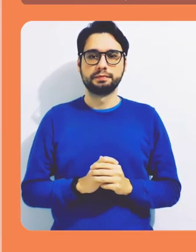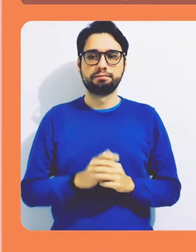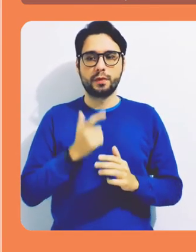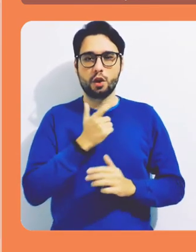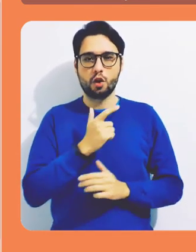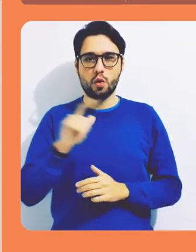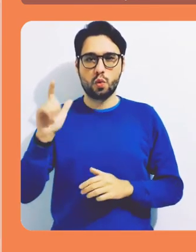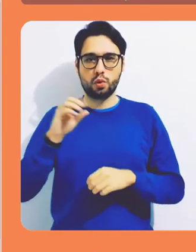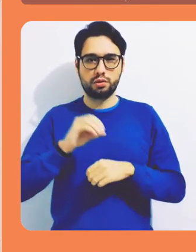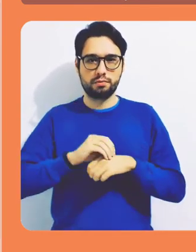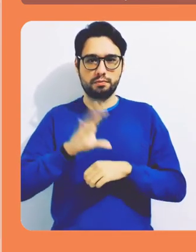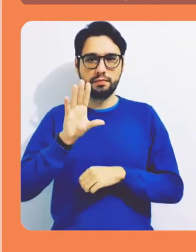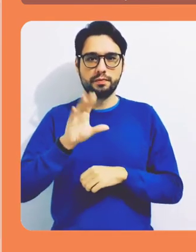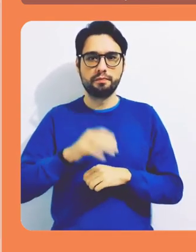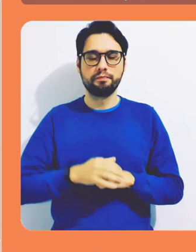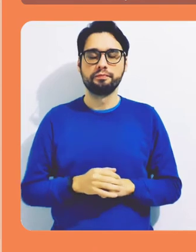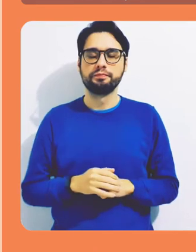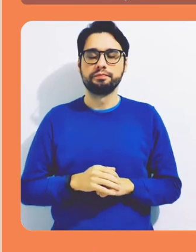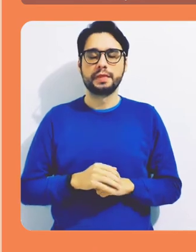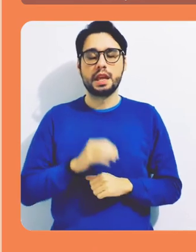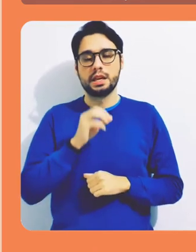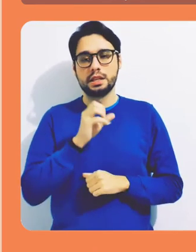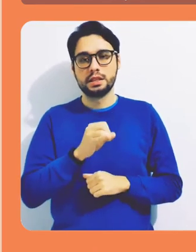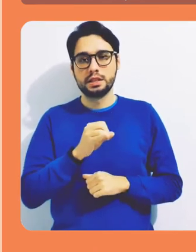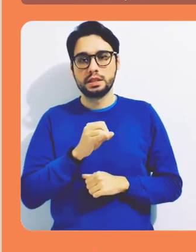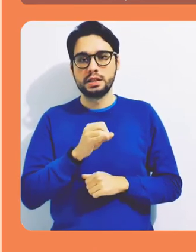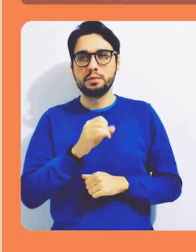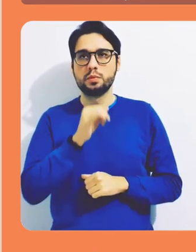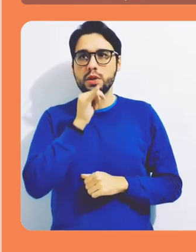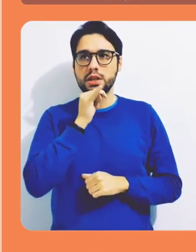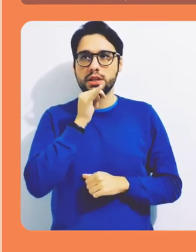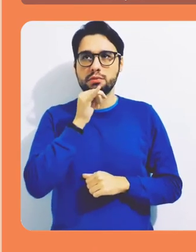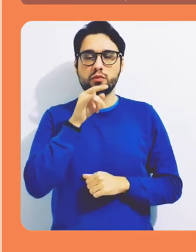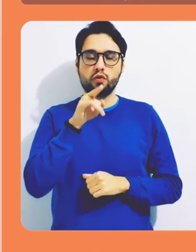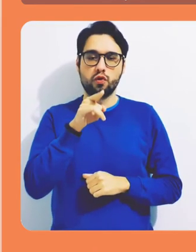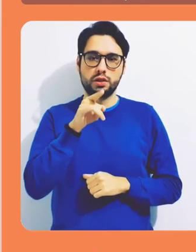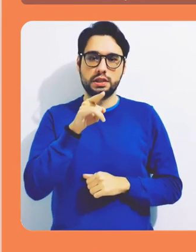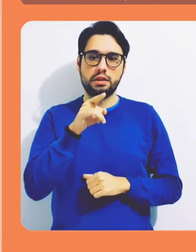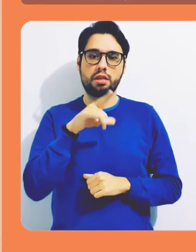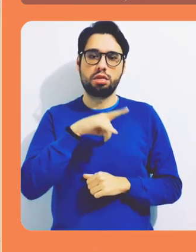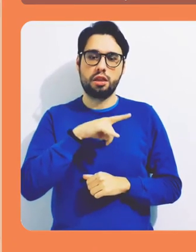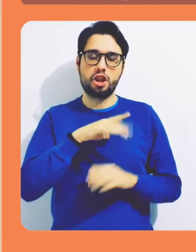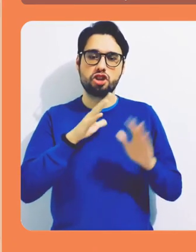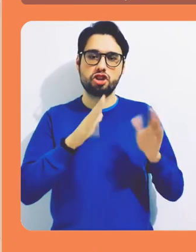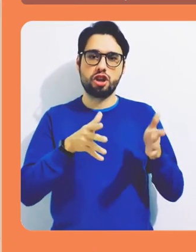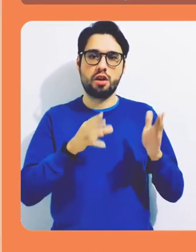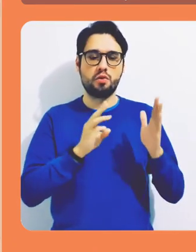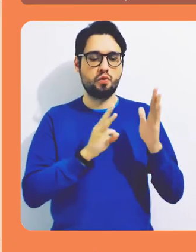Bom, a outra dica é se você está buscando